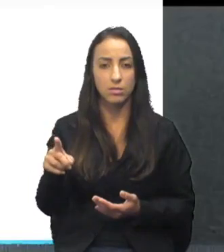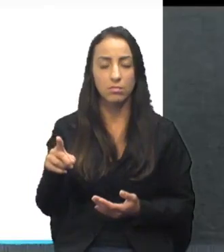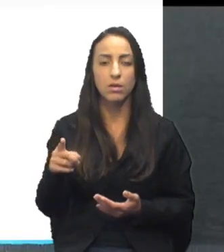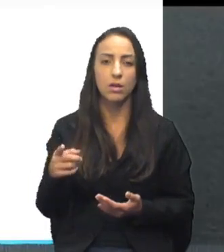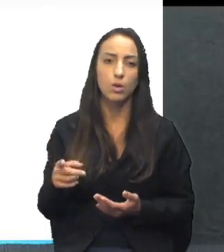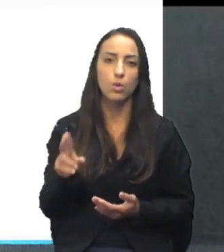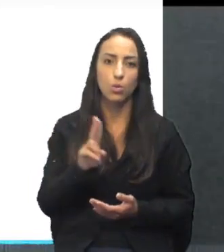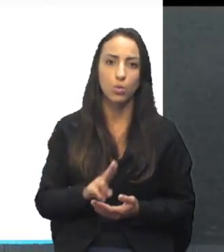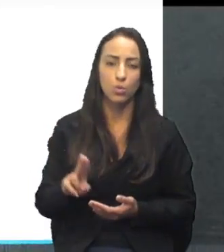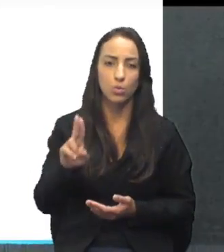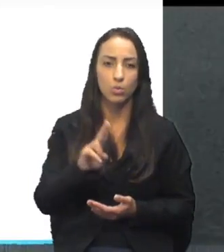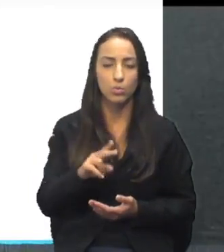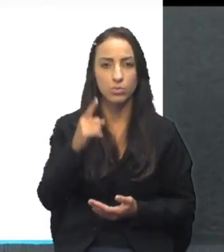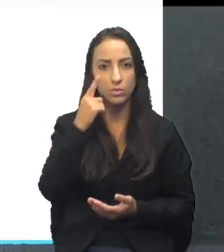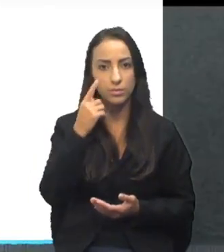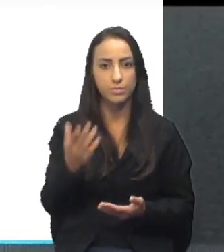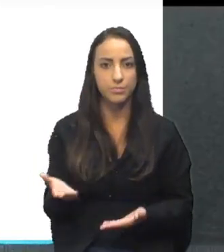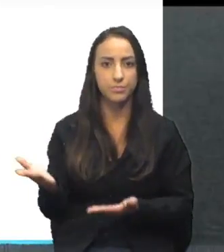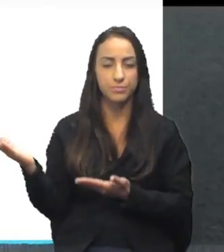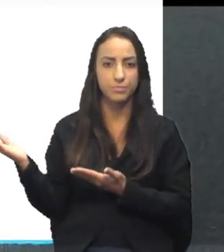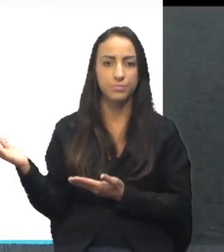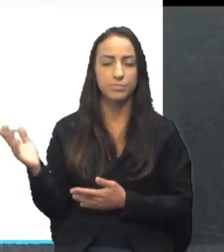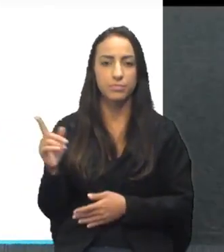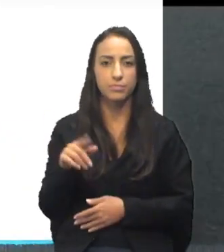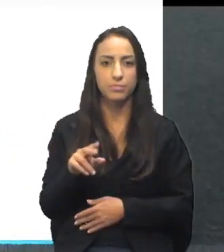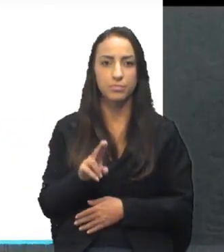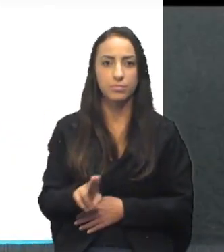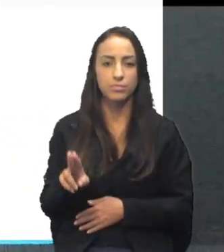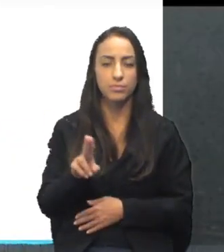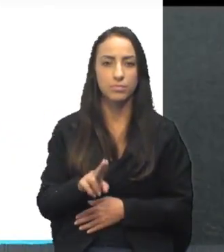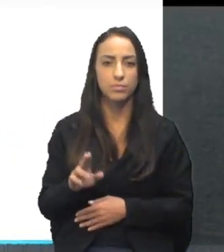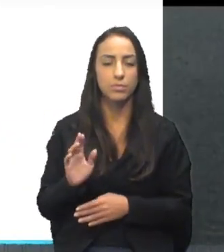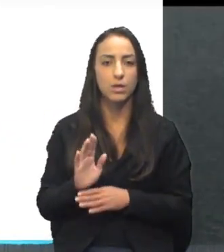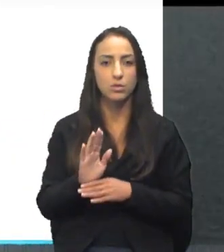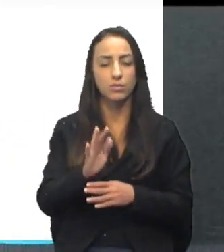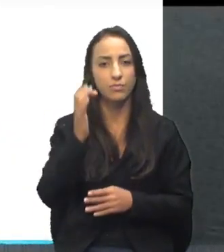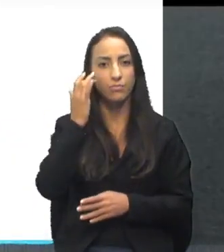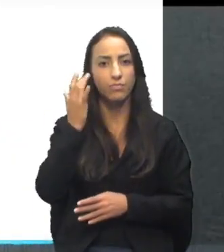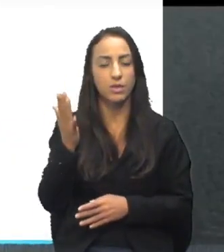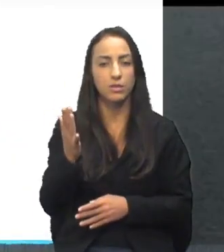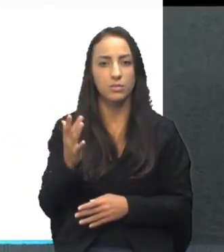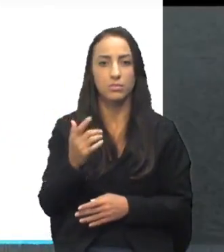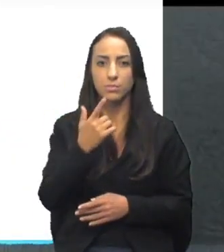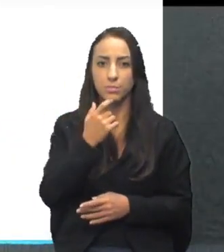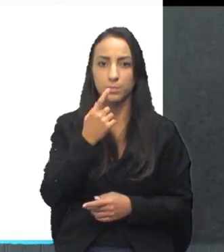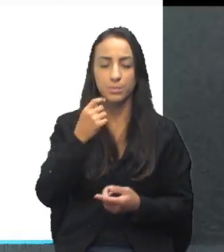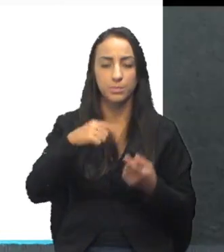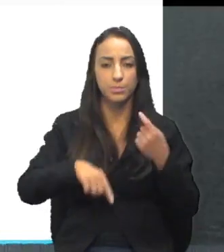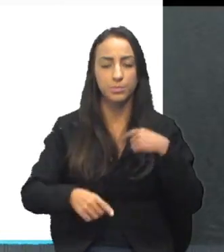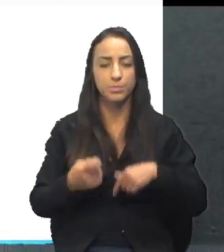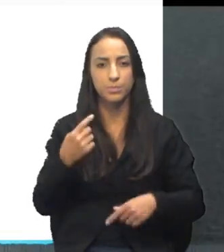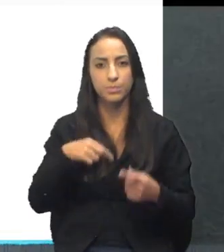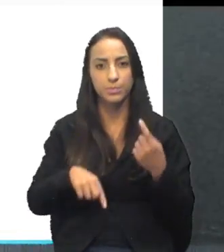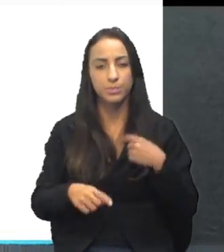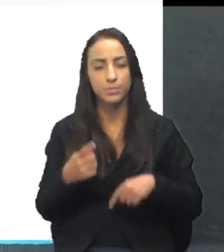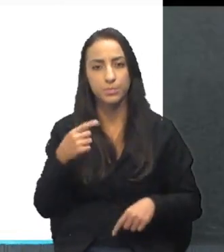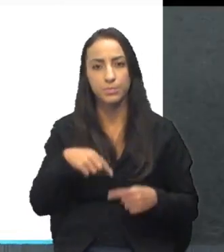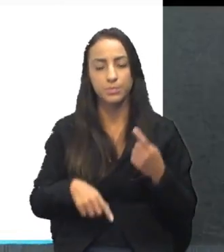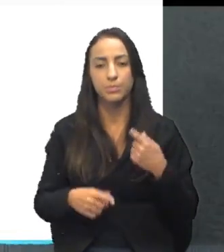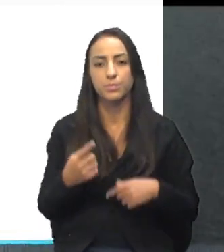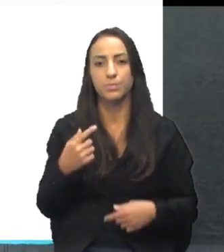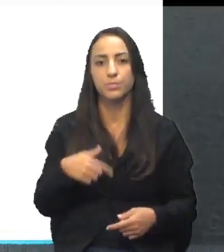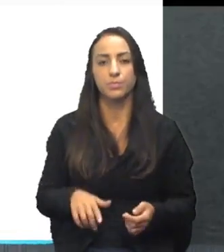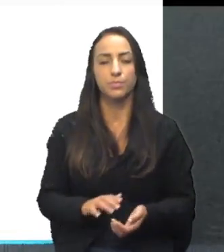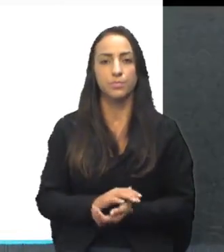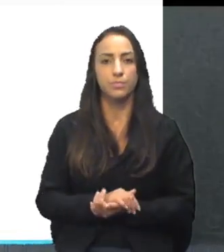nós utilizamos esse posicionamento para facilitar o aumento dessa pressão e, então, favorecer o fluxo